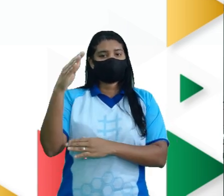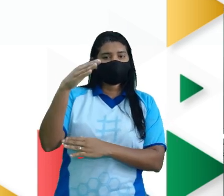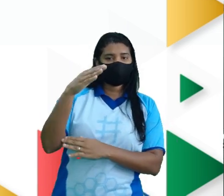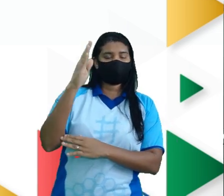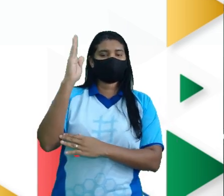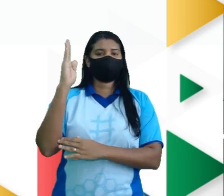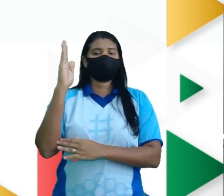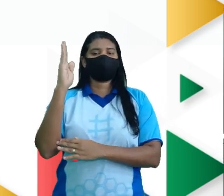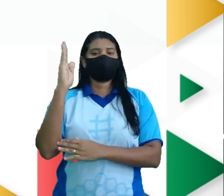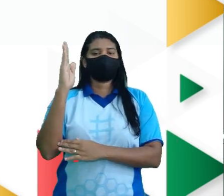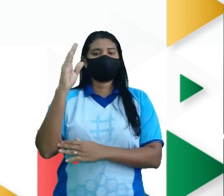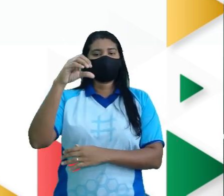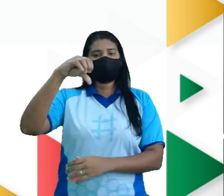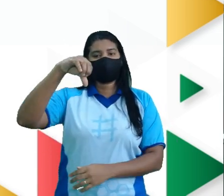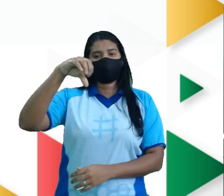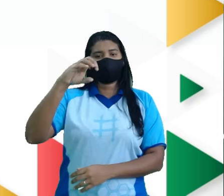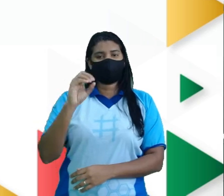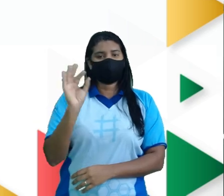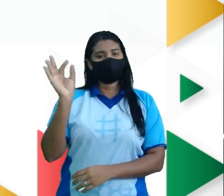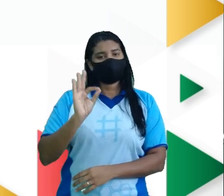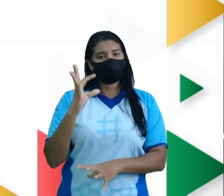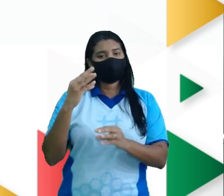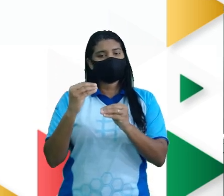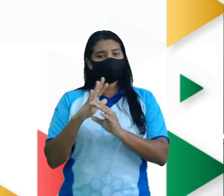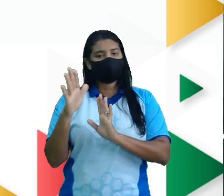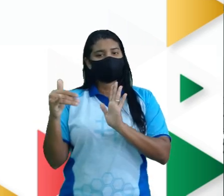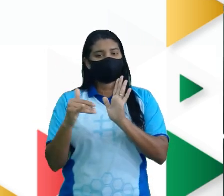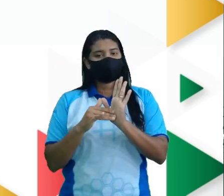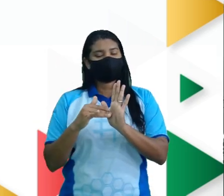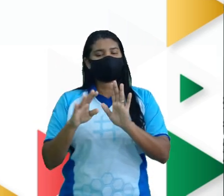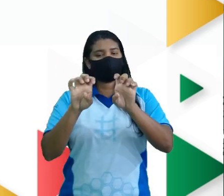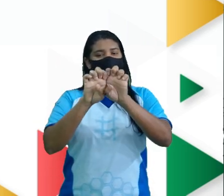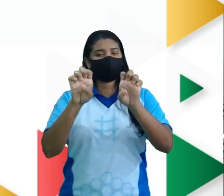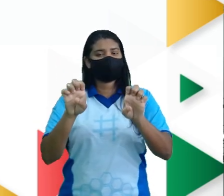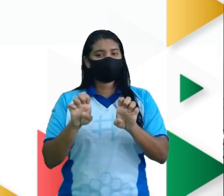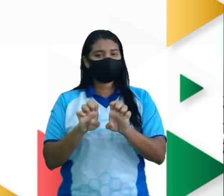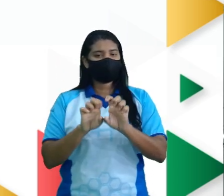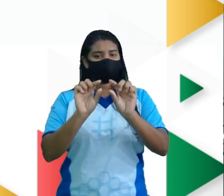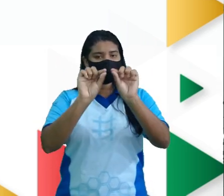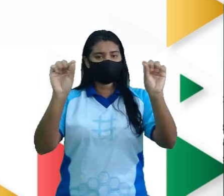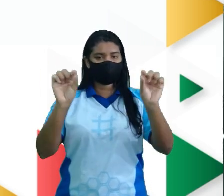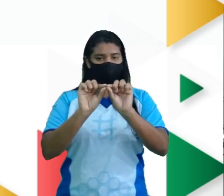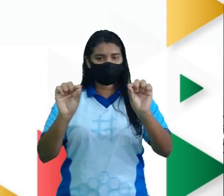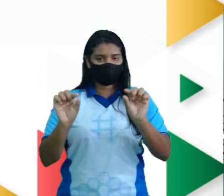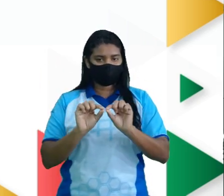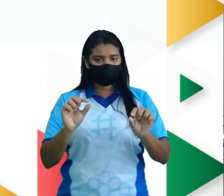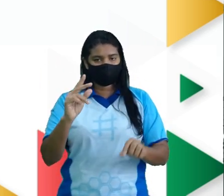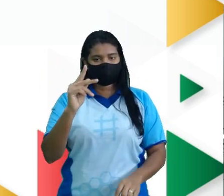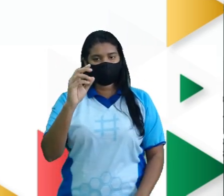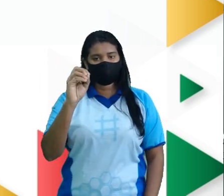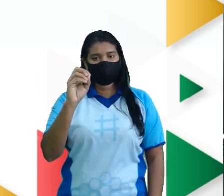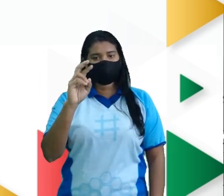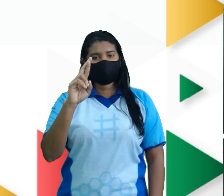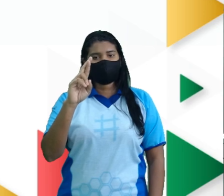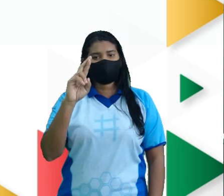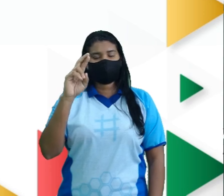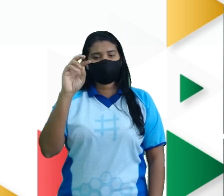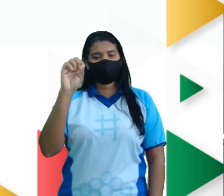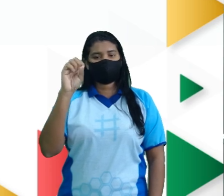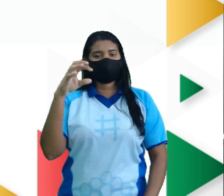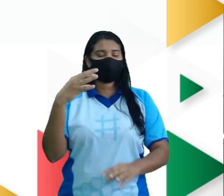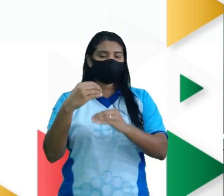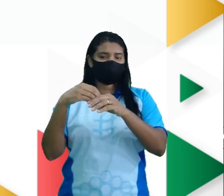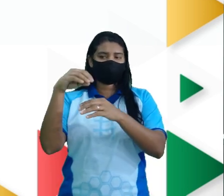tem que estar a 90 graus para que toda aquela estrutura de fiação que está lá em cima, passando a corrente